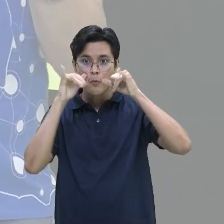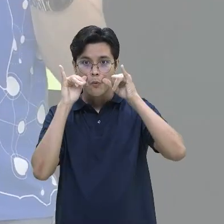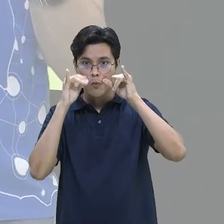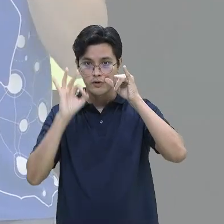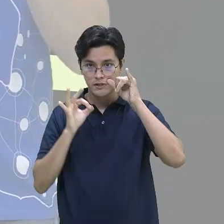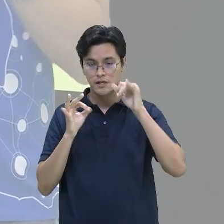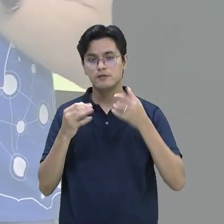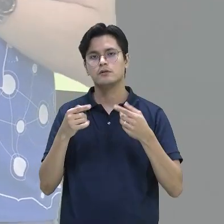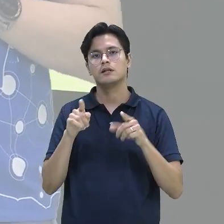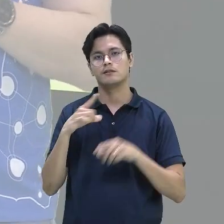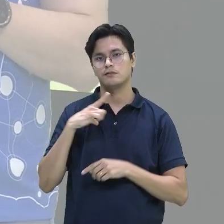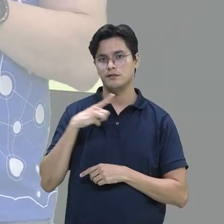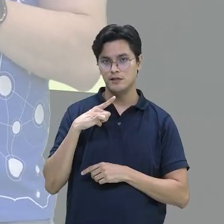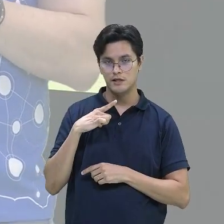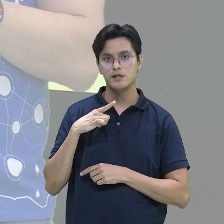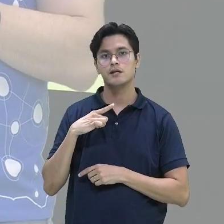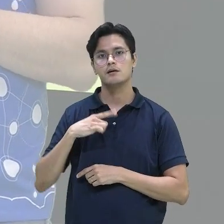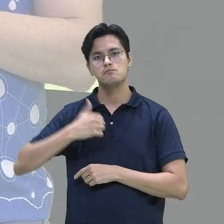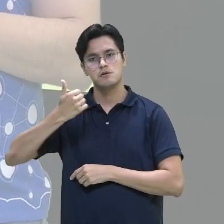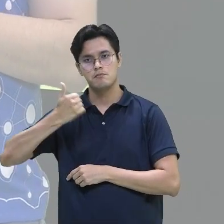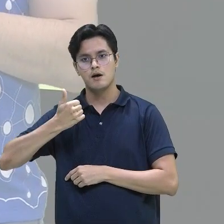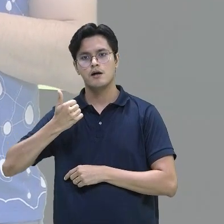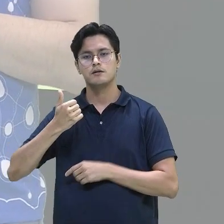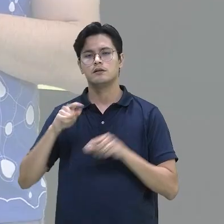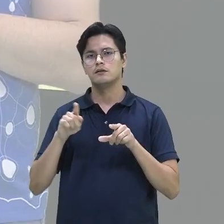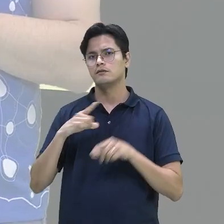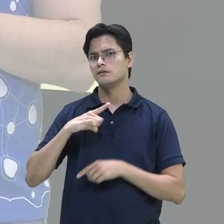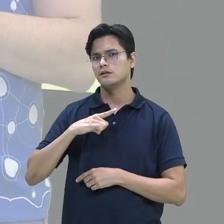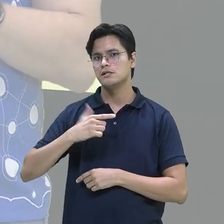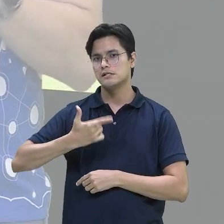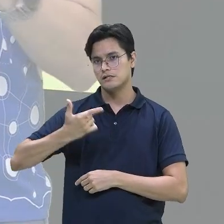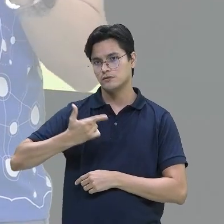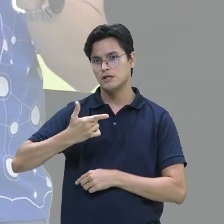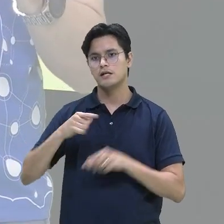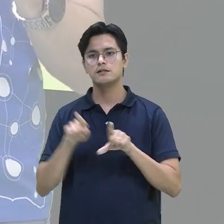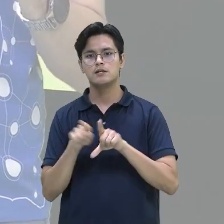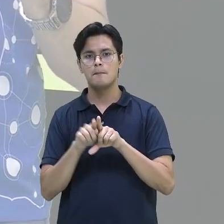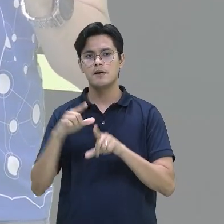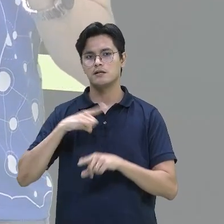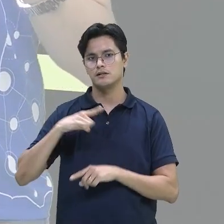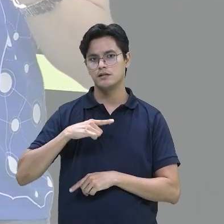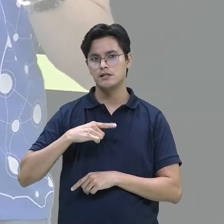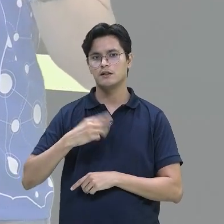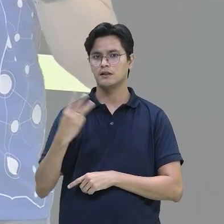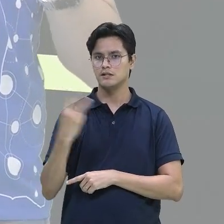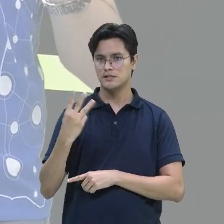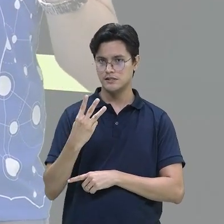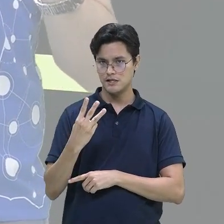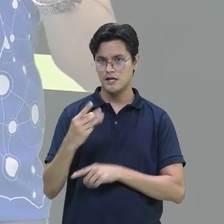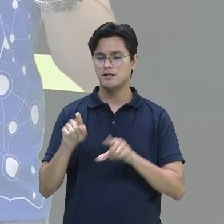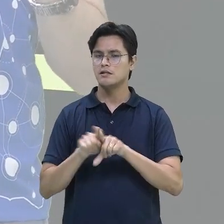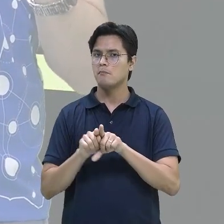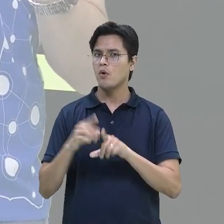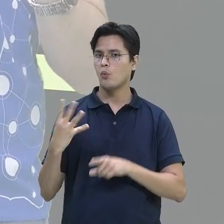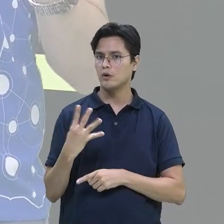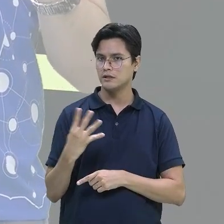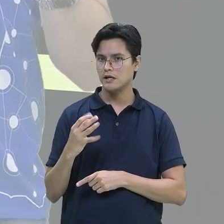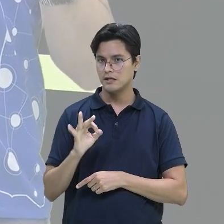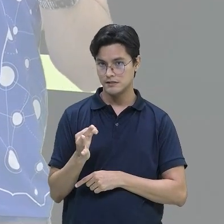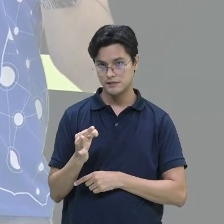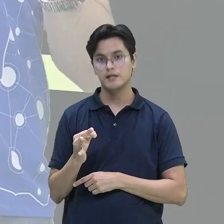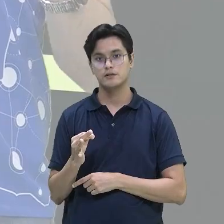primária, a secundária e também a terciária e a quaternária. Tá? Você consegue ver aí. Na primária nós tínhamos a